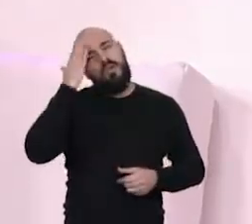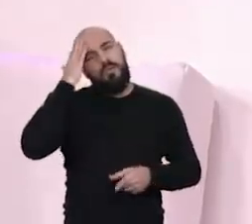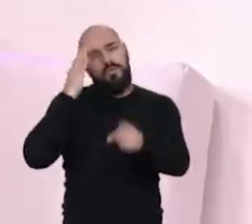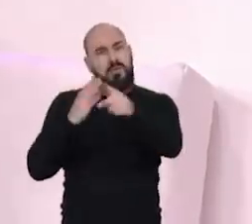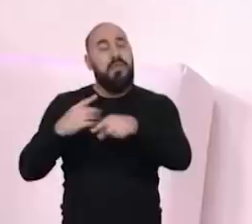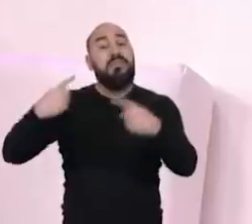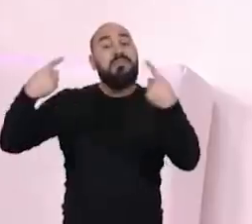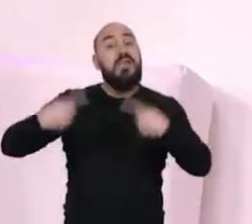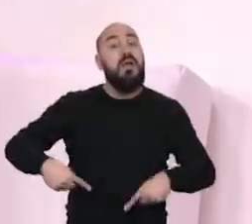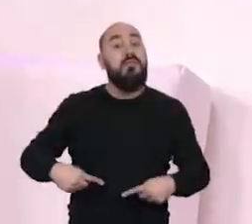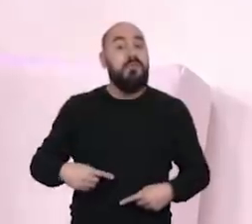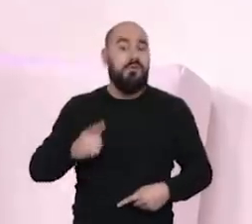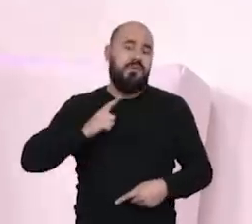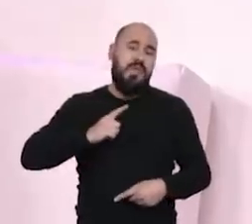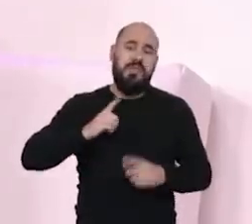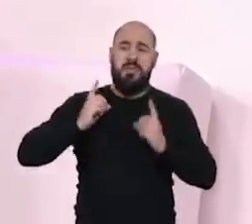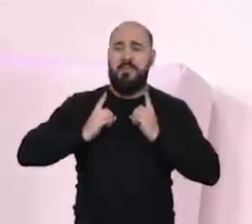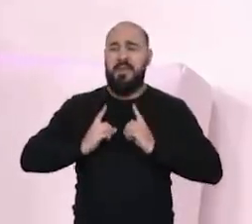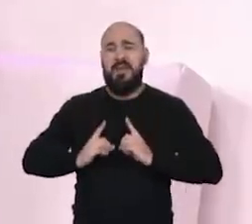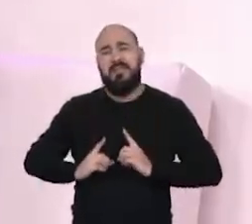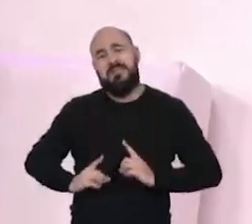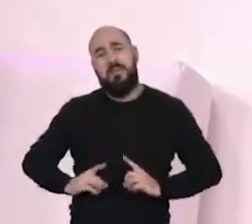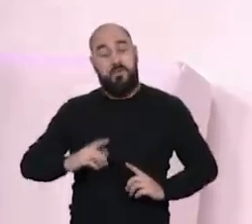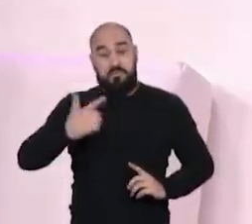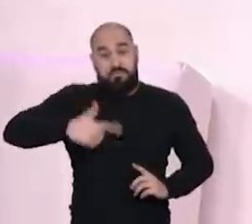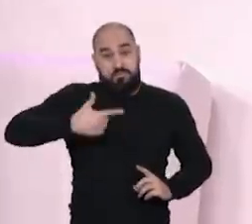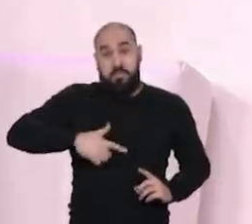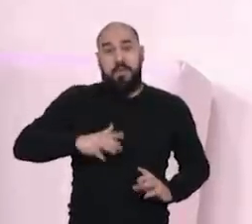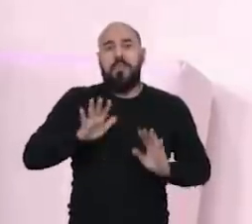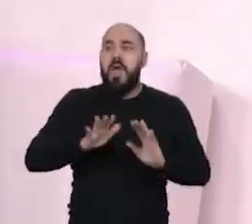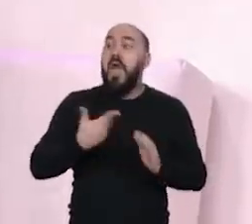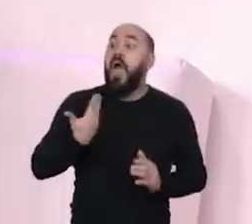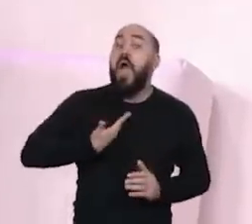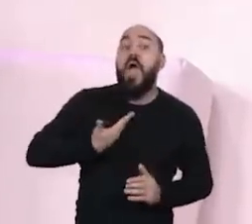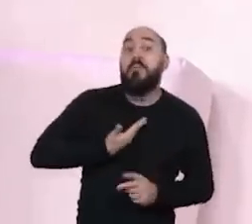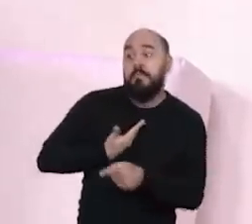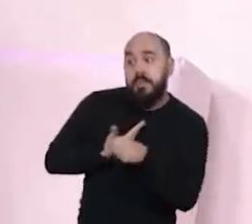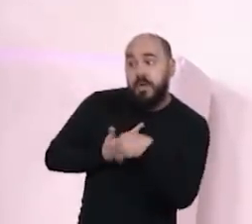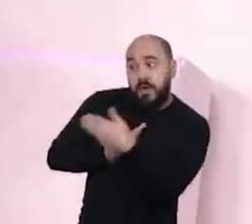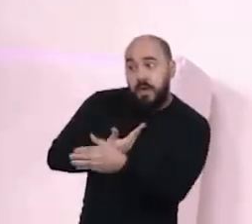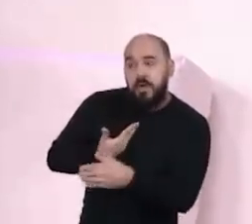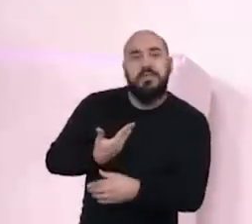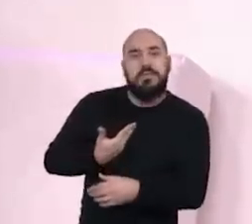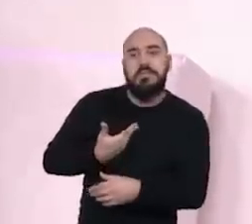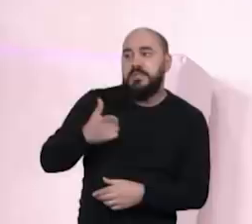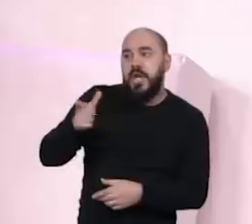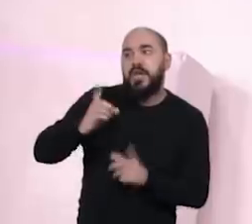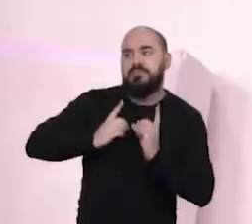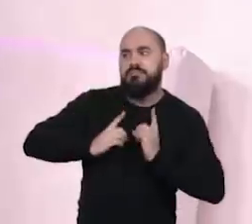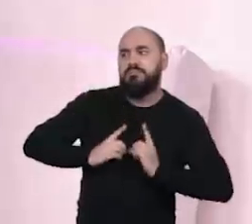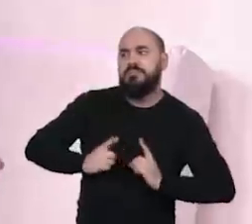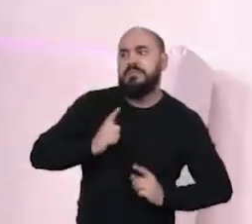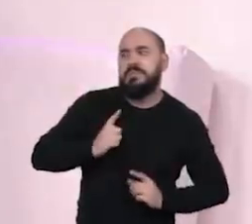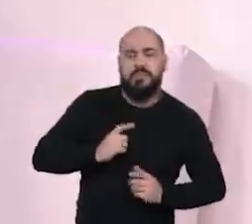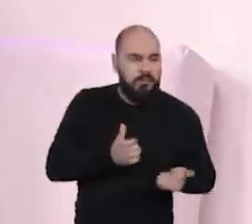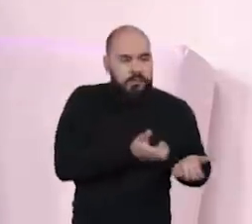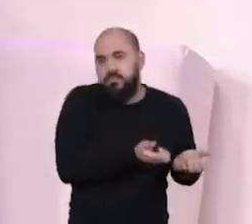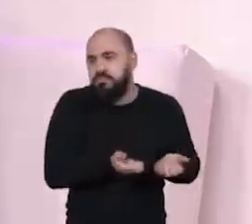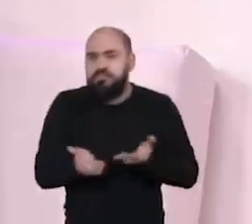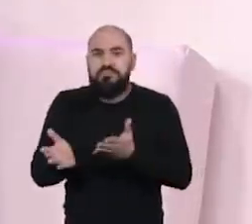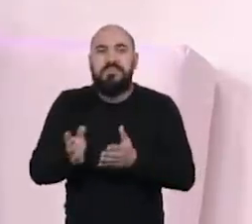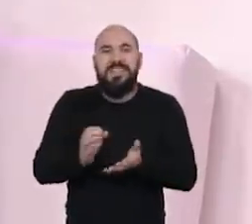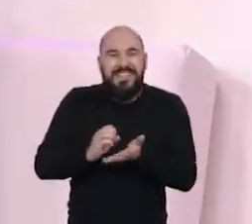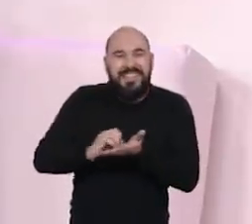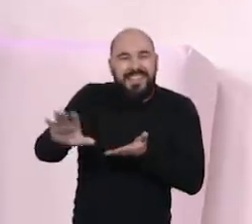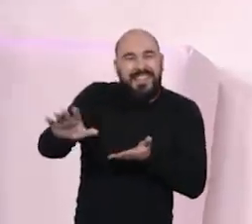sempre tem uma amiga que tem uma dificuldade e você precisa ter uma linguagem que possa ajudar e não atrapalhar tudo. Então, este curso